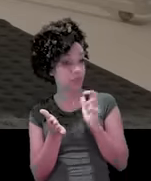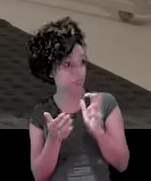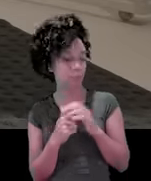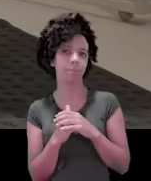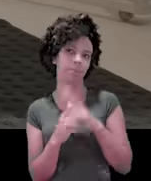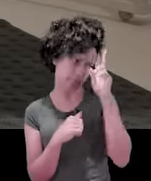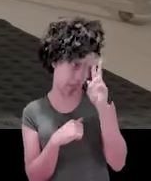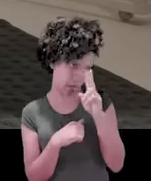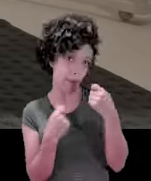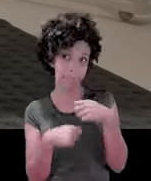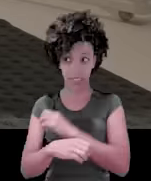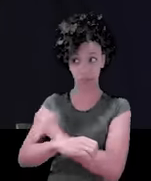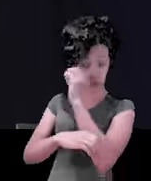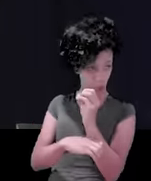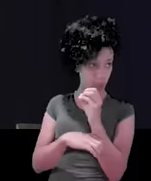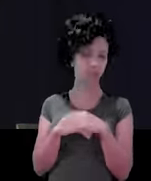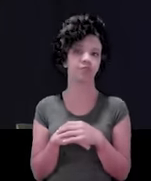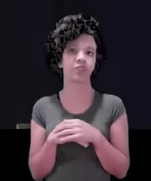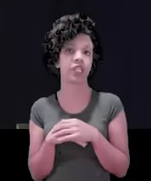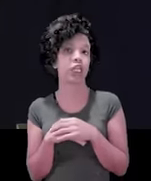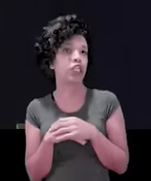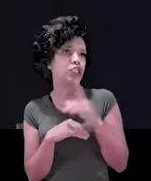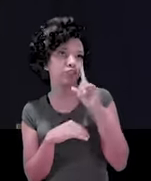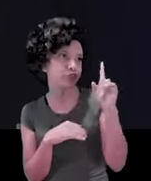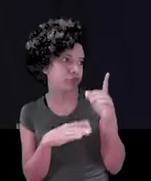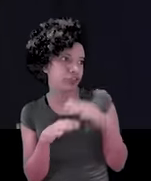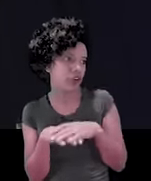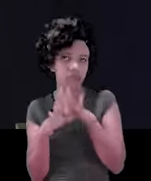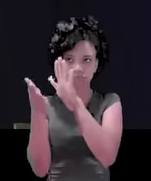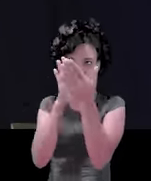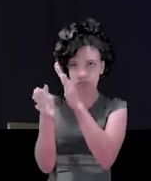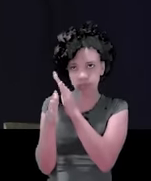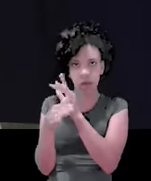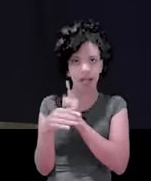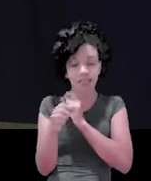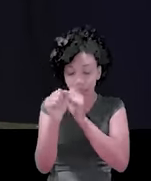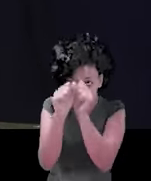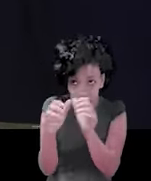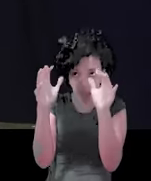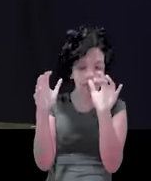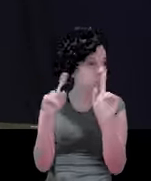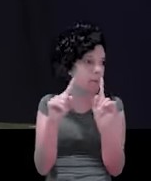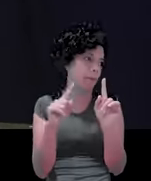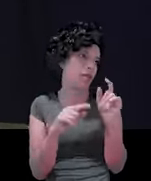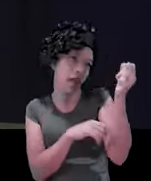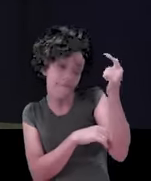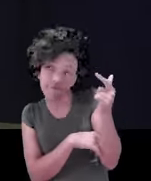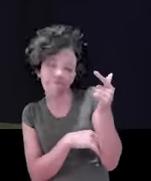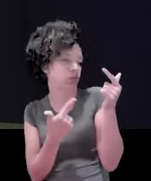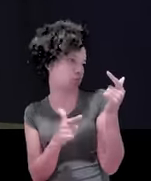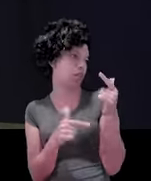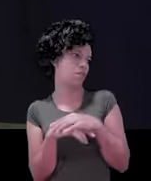de manhã lembro eu pensava do Sol que vem e no dia nublado você tem sol você tem claridade você está